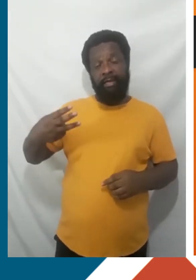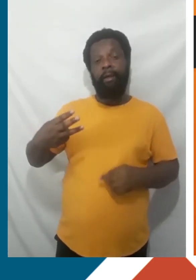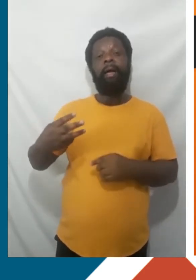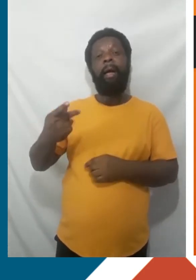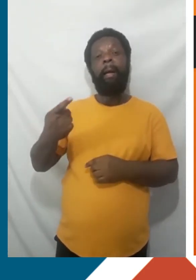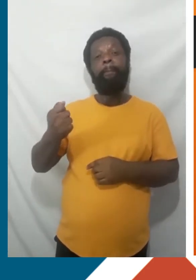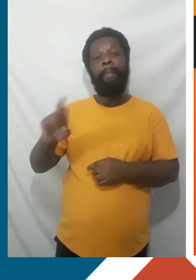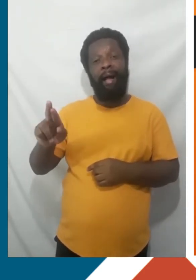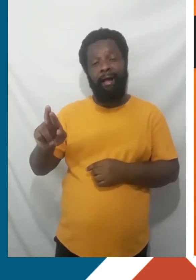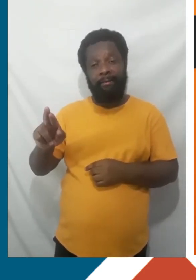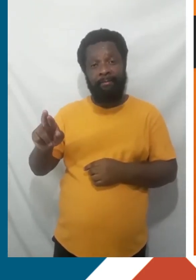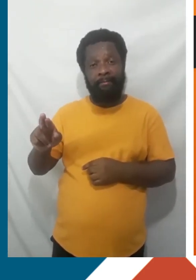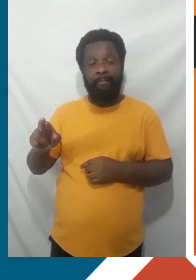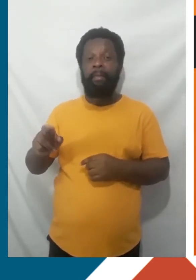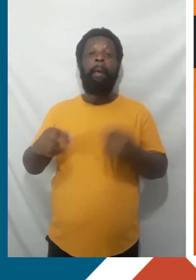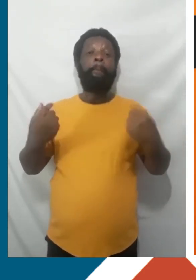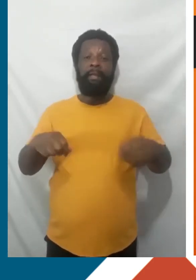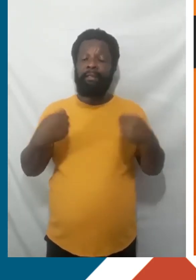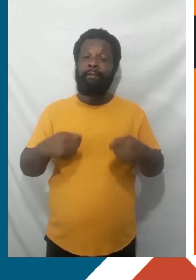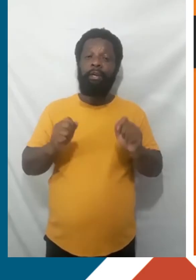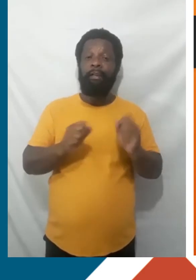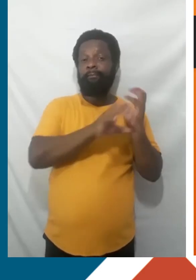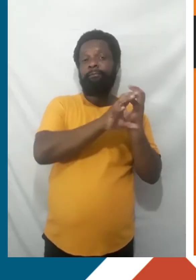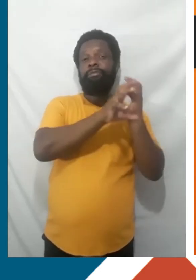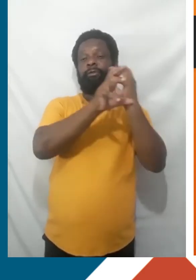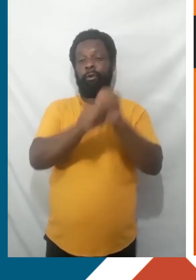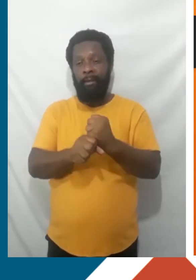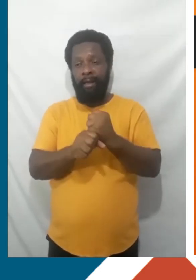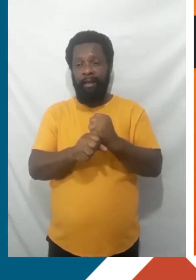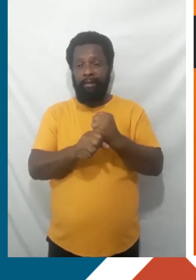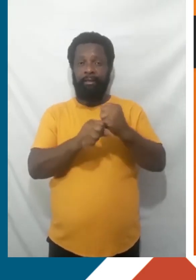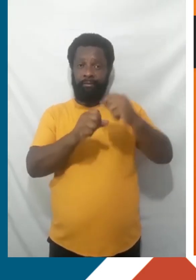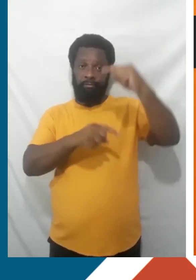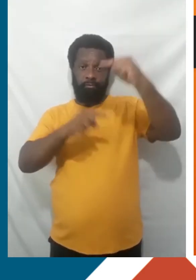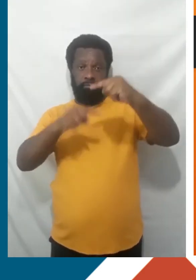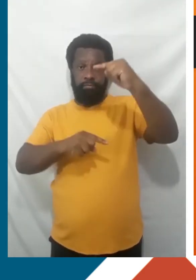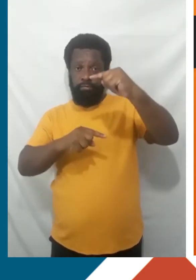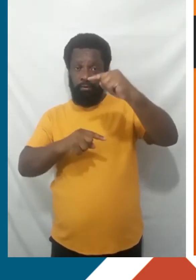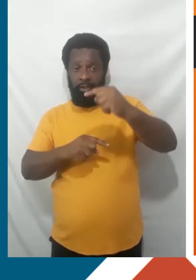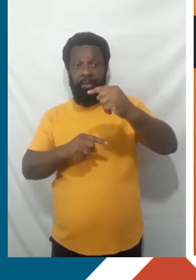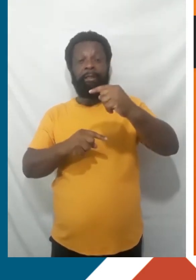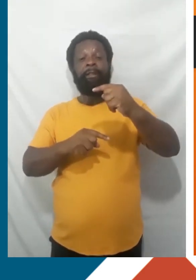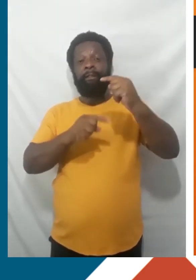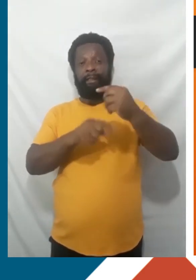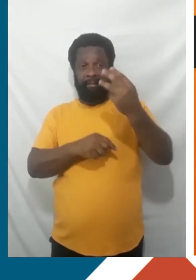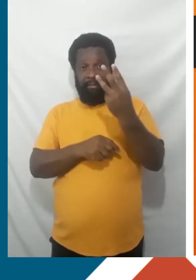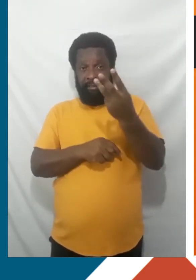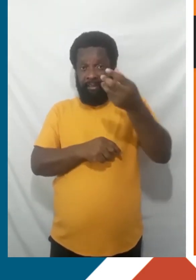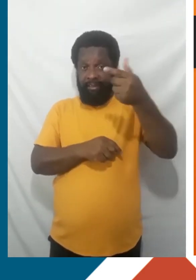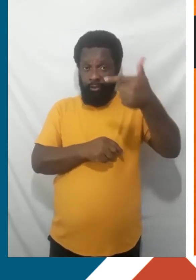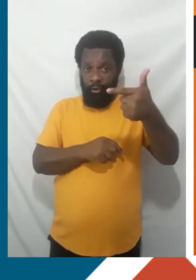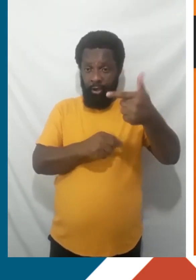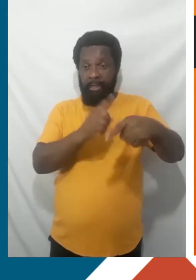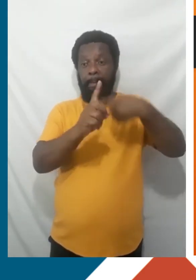terceiro dígito seja um dígito par, precisamos somar essas duas possibilidades, esses dois caminhos